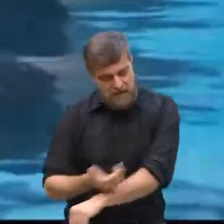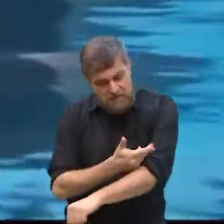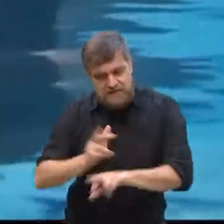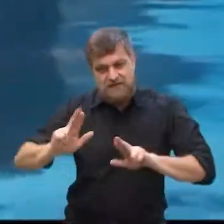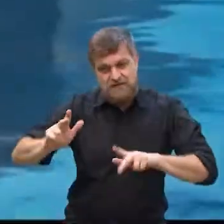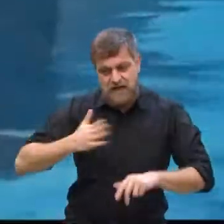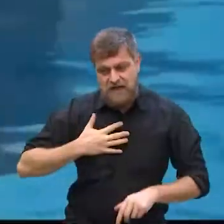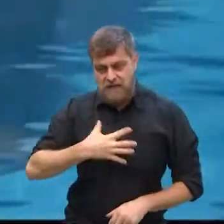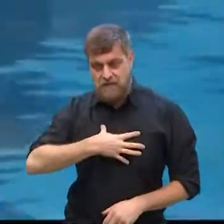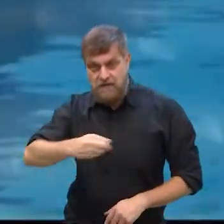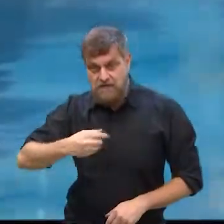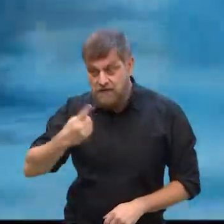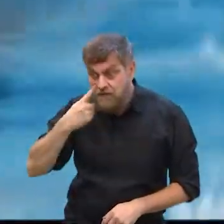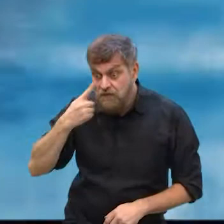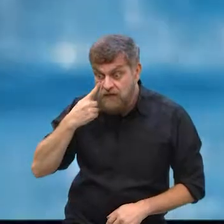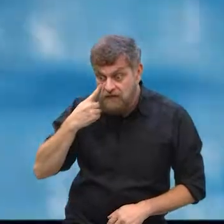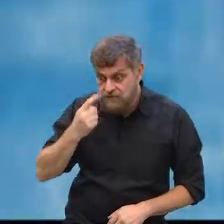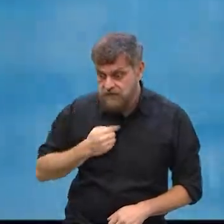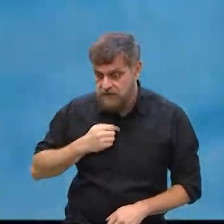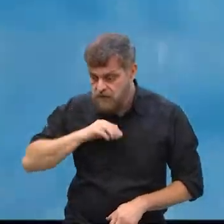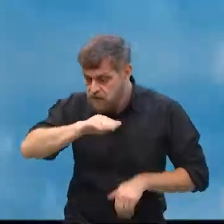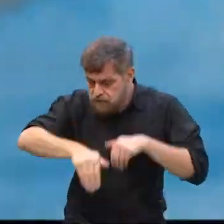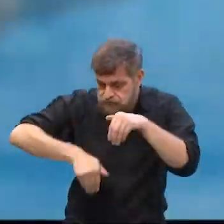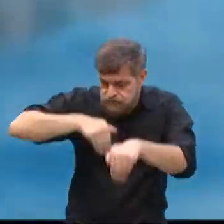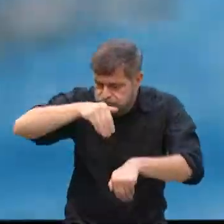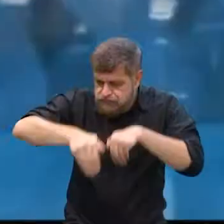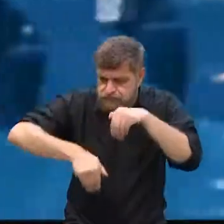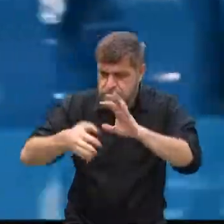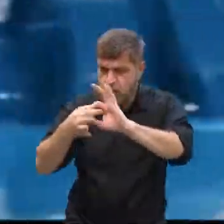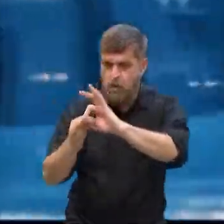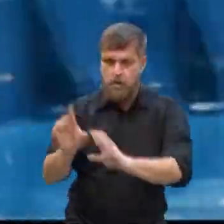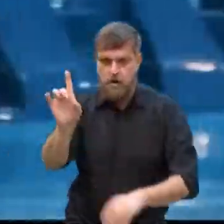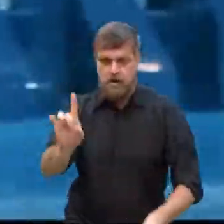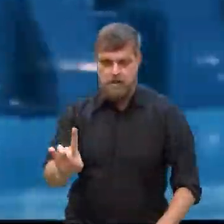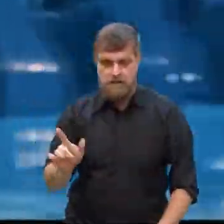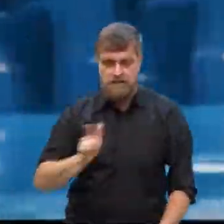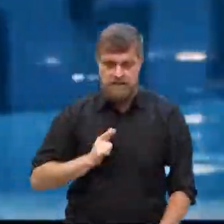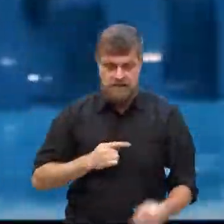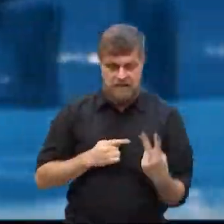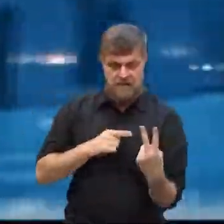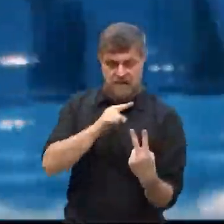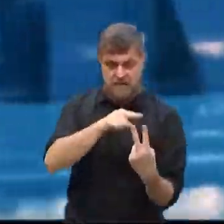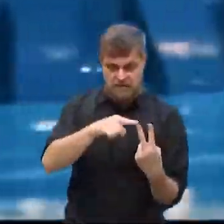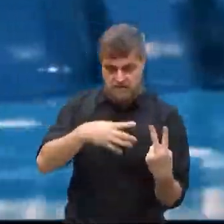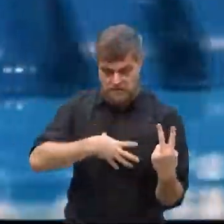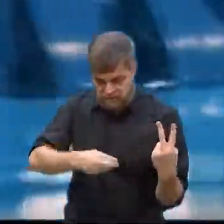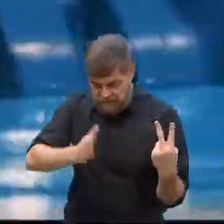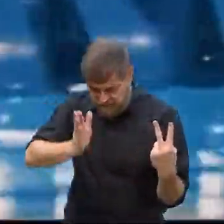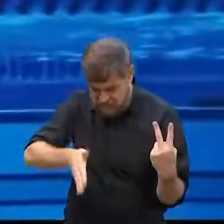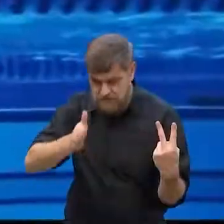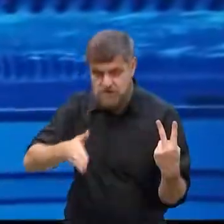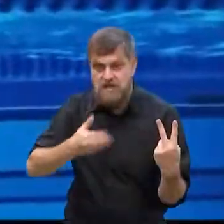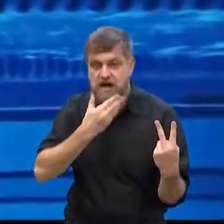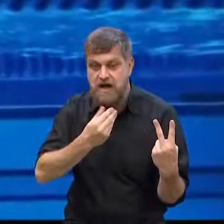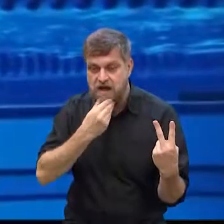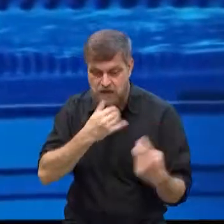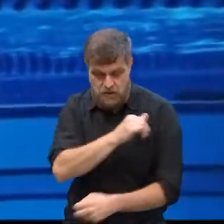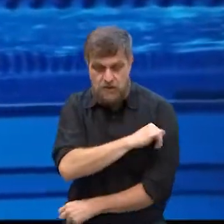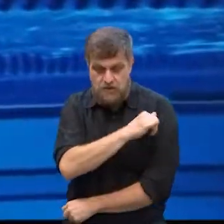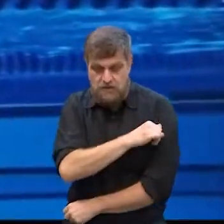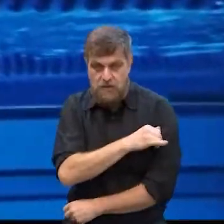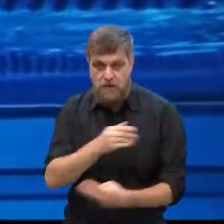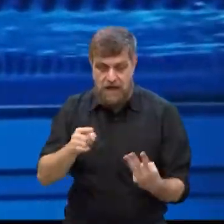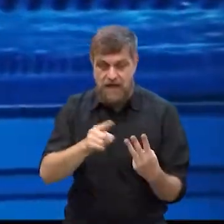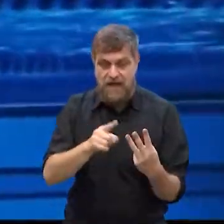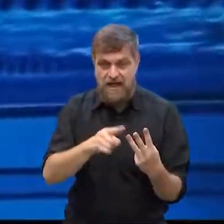poxa, meus filhos vão poder estar assistindo o pai numa Paralimpíada, né? O Azaf e o Daniel já puderam assistir no Rio e